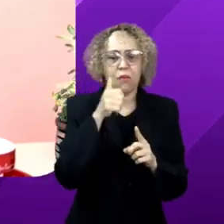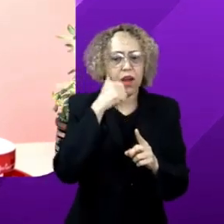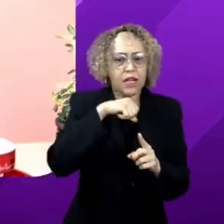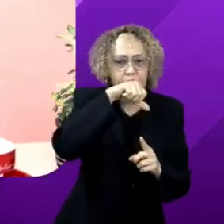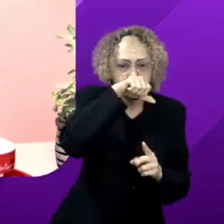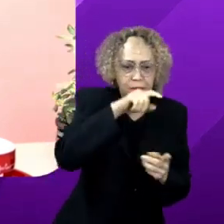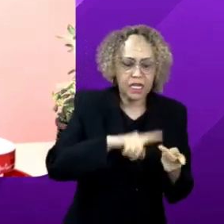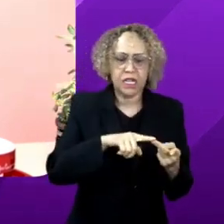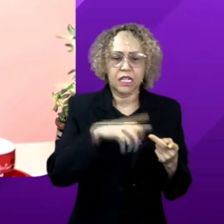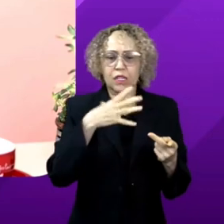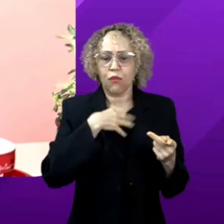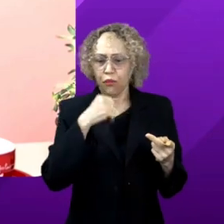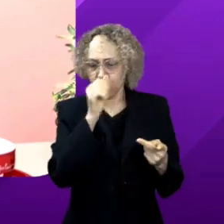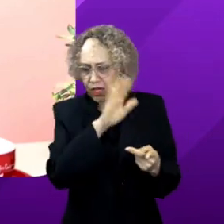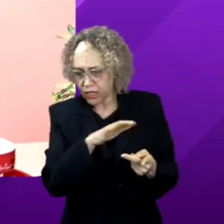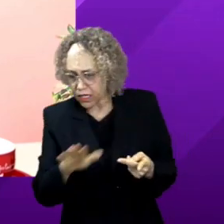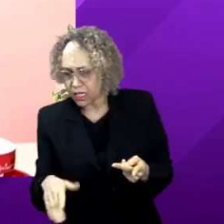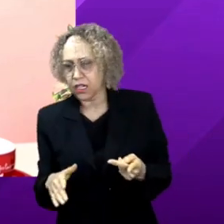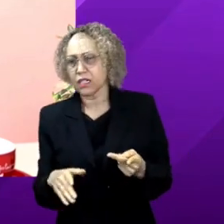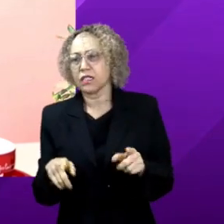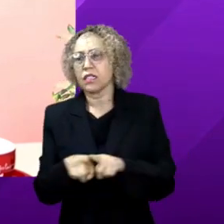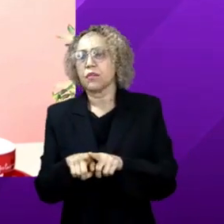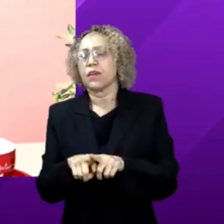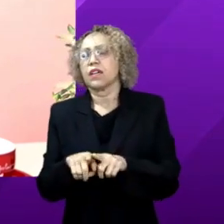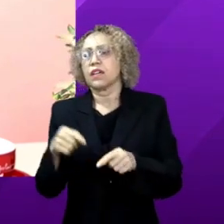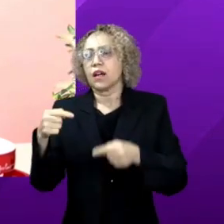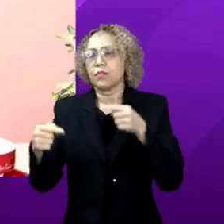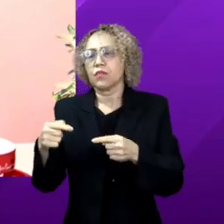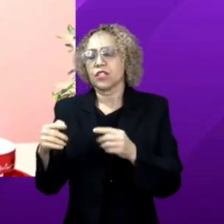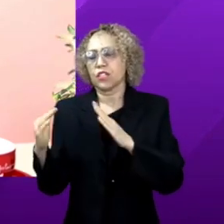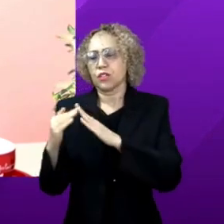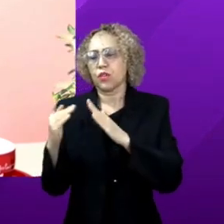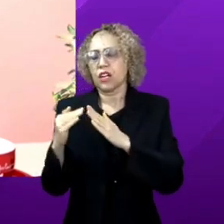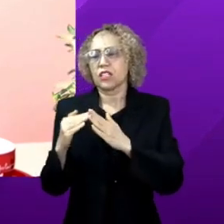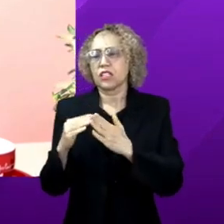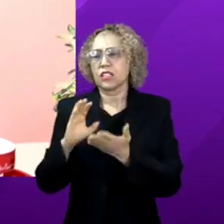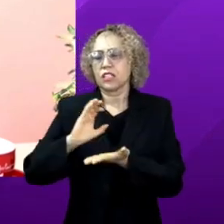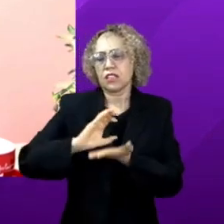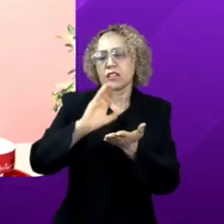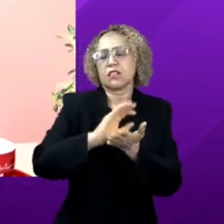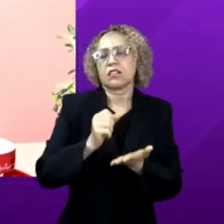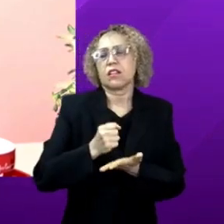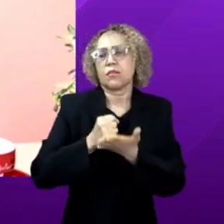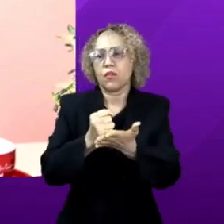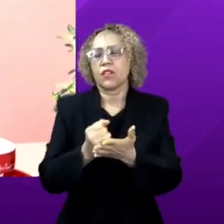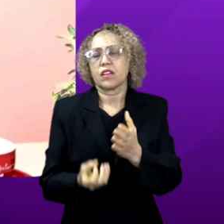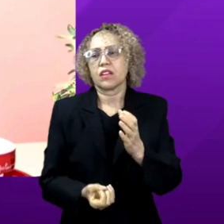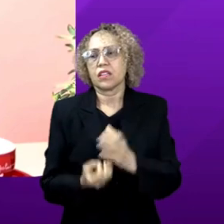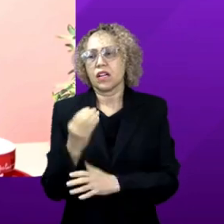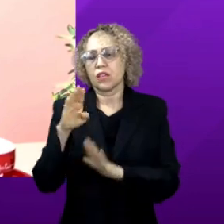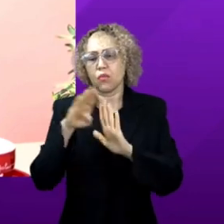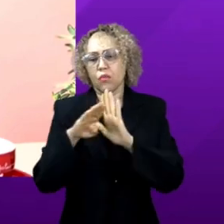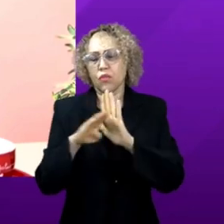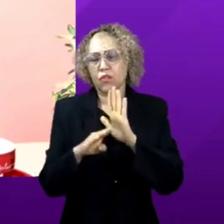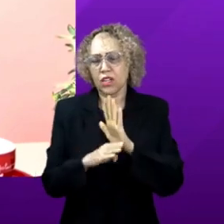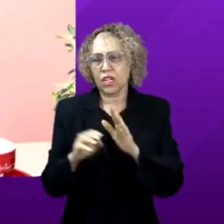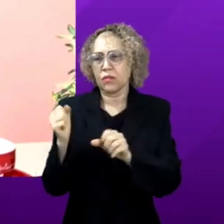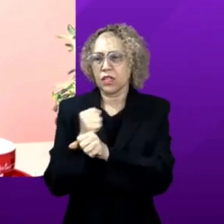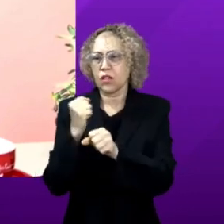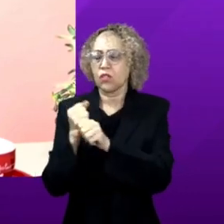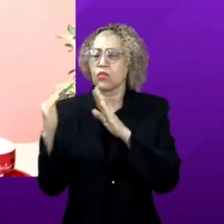crianças, pensar na questão da política de moradias e de subsídios, criando programas habitacionais que priorizem